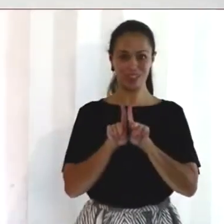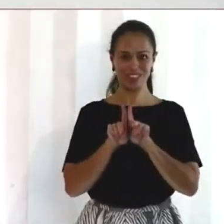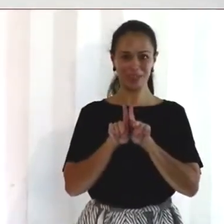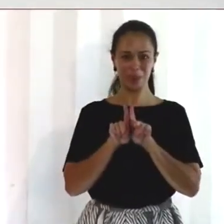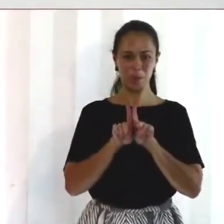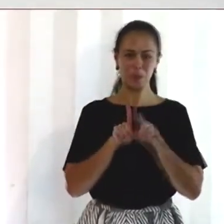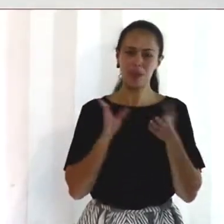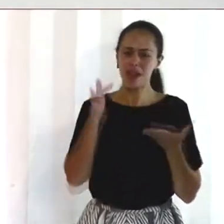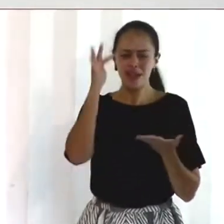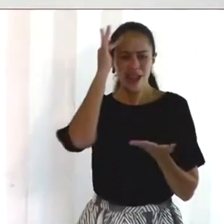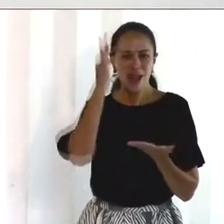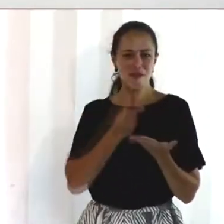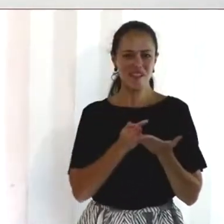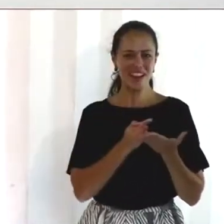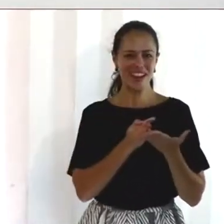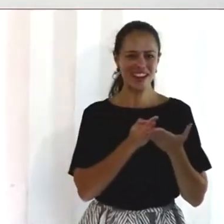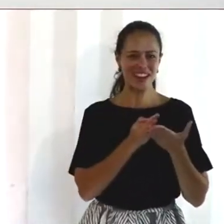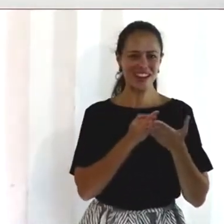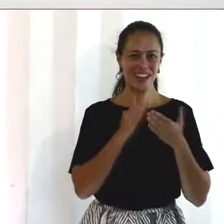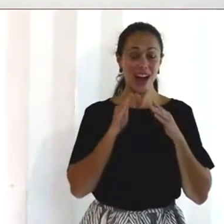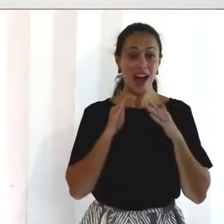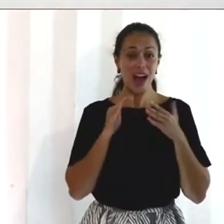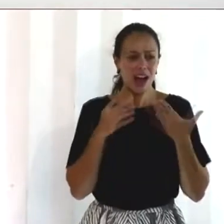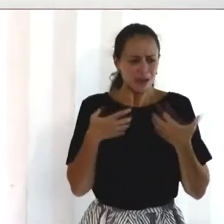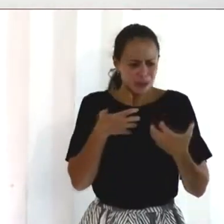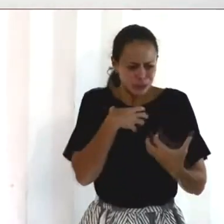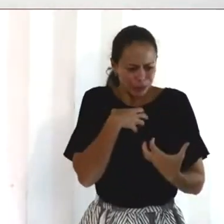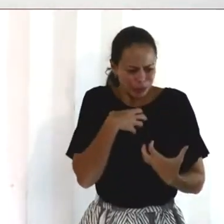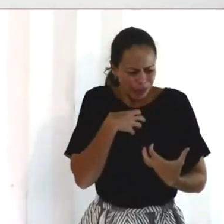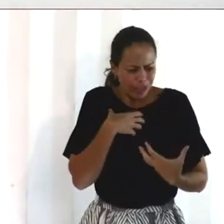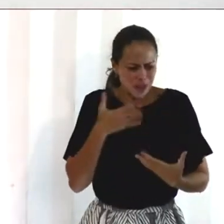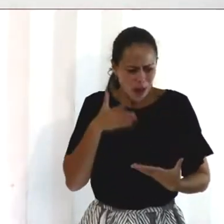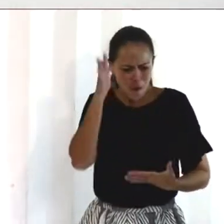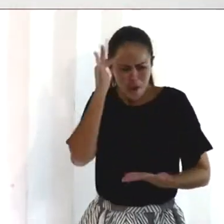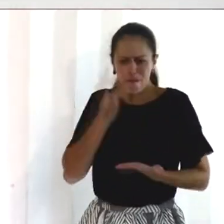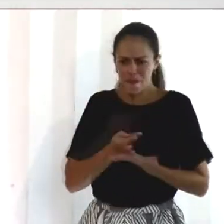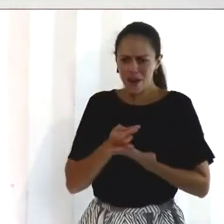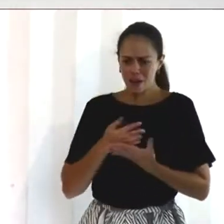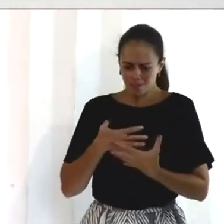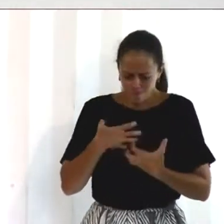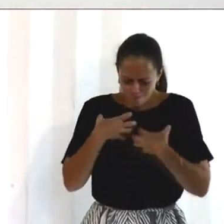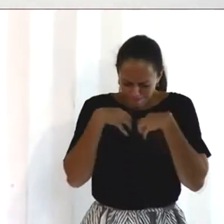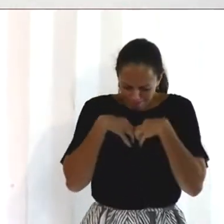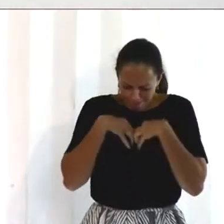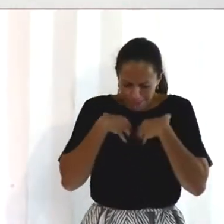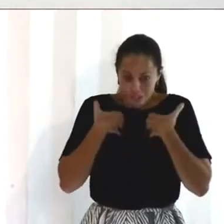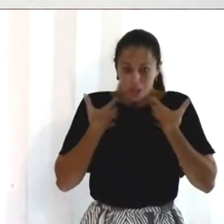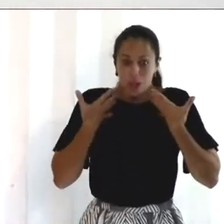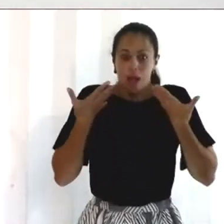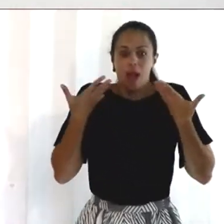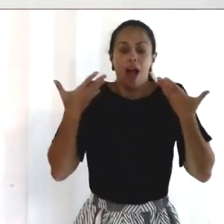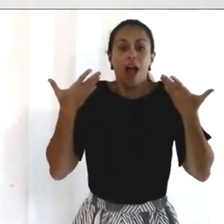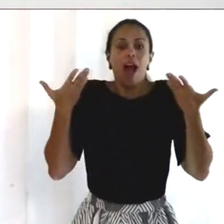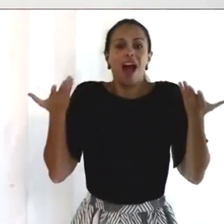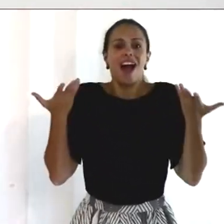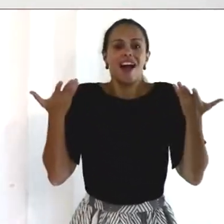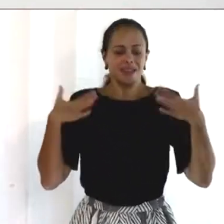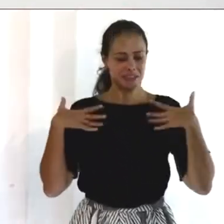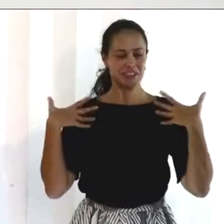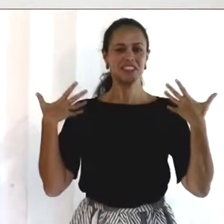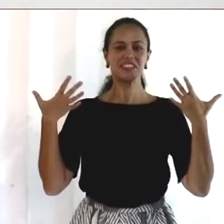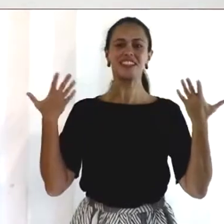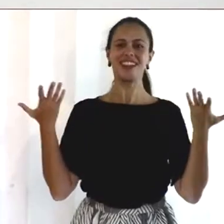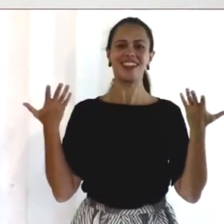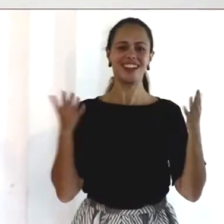desse sorriso que as crianças estão colocando no papel como uma prática de vida. Nós podemos ter